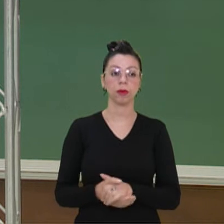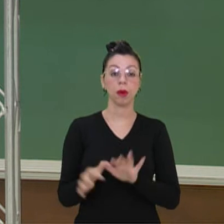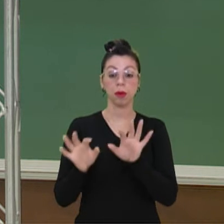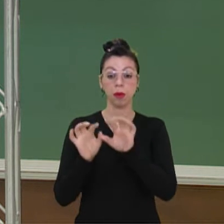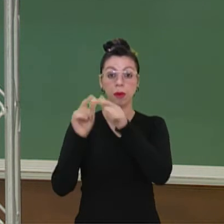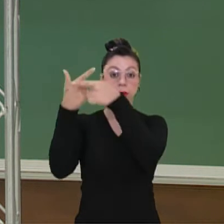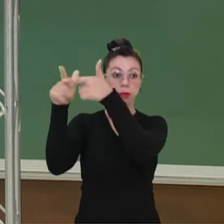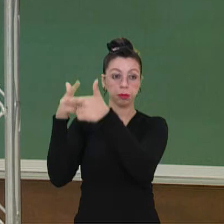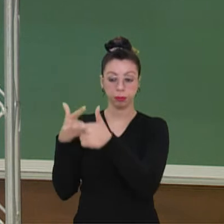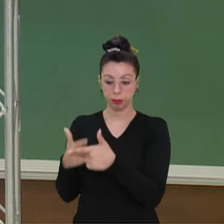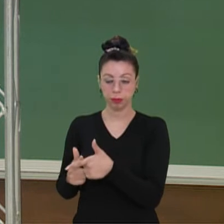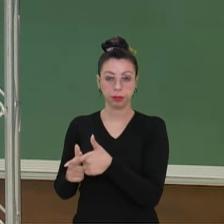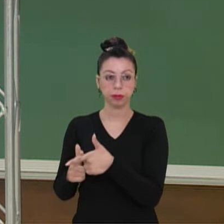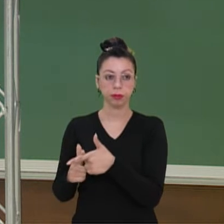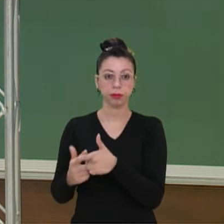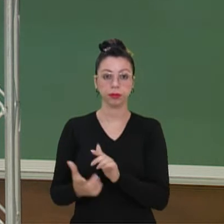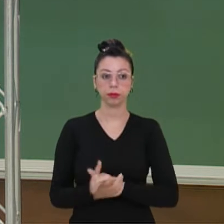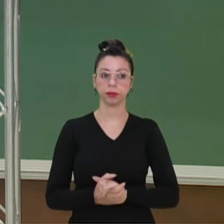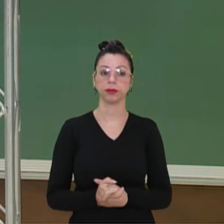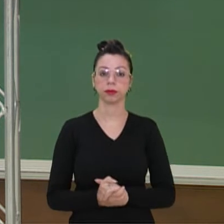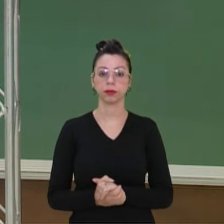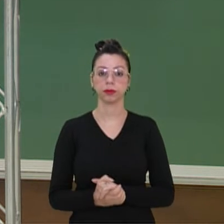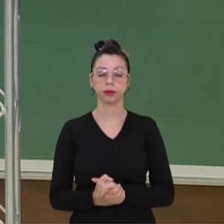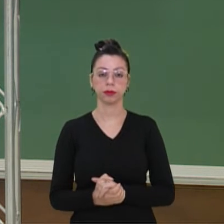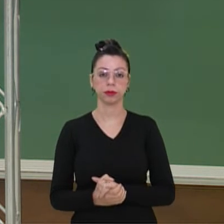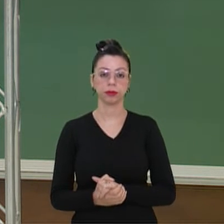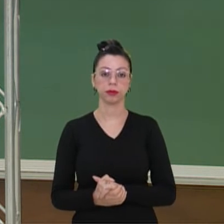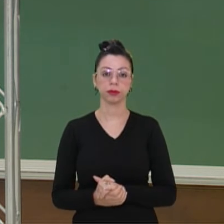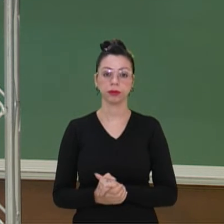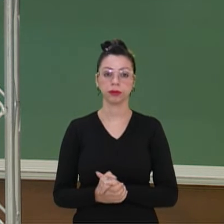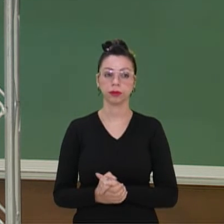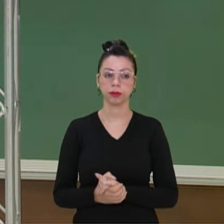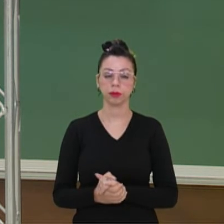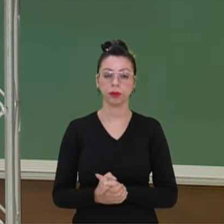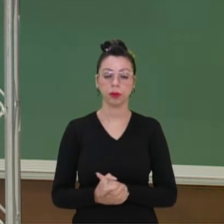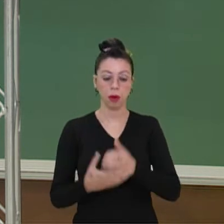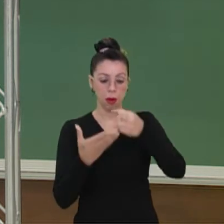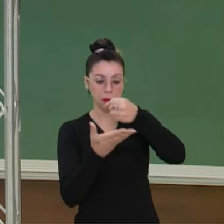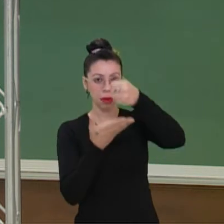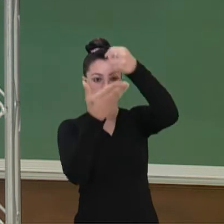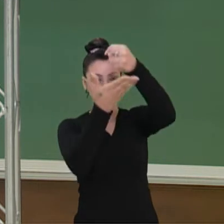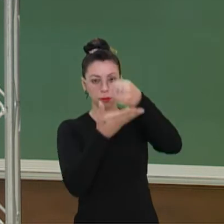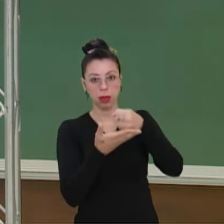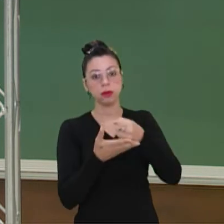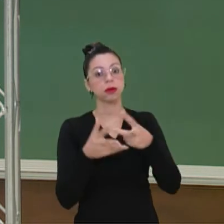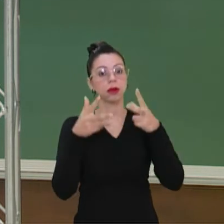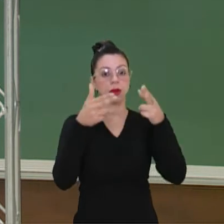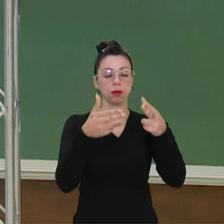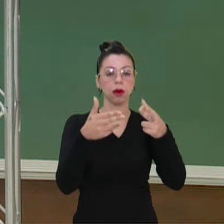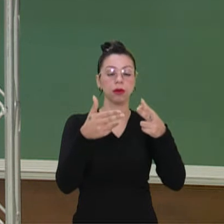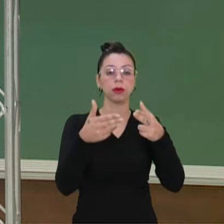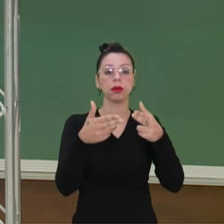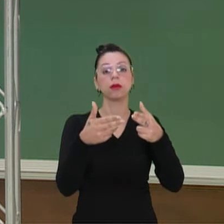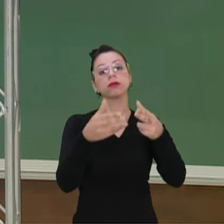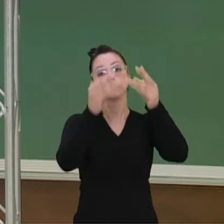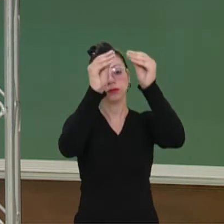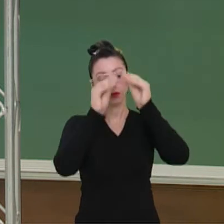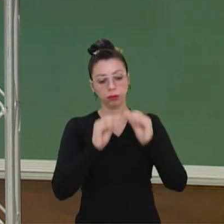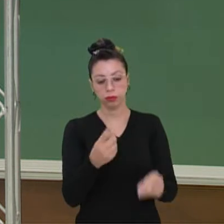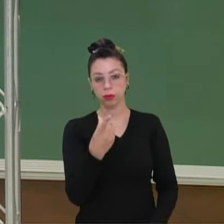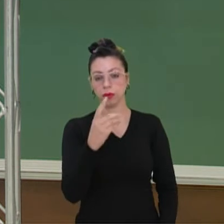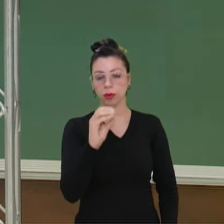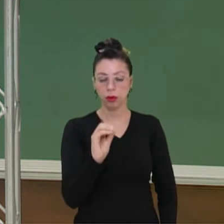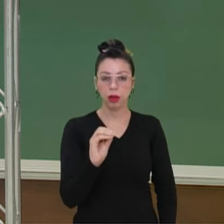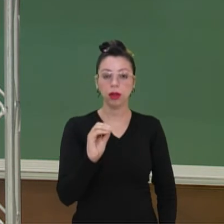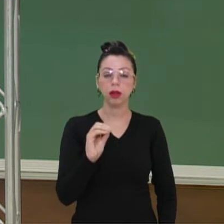simplifico. 10 elevado a 11 sobre 10 elevado a 5, simplesmente, como as bases são iguais, você repete a base 10 e diminui